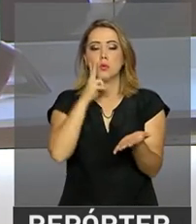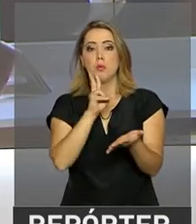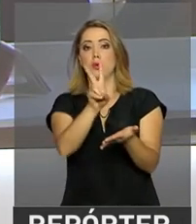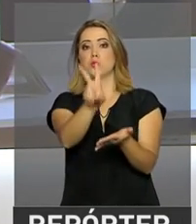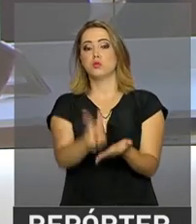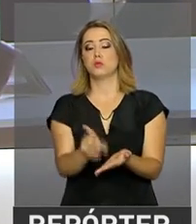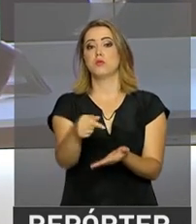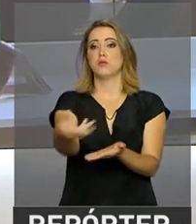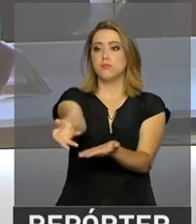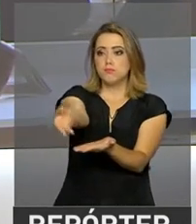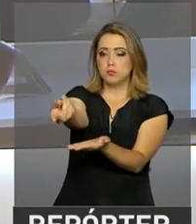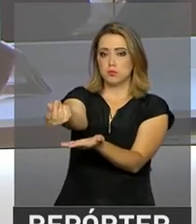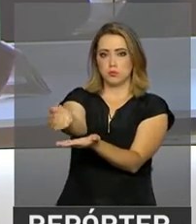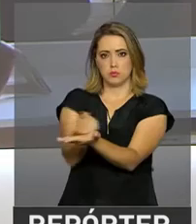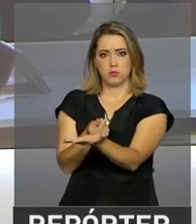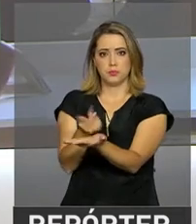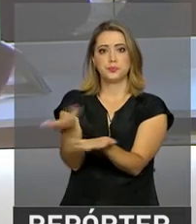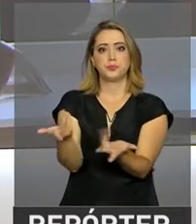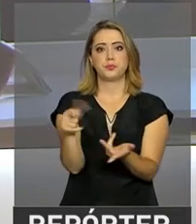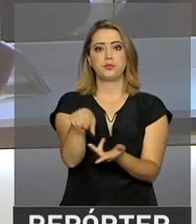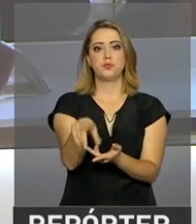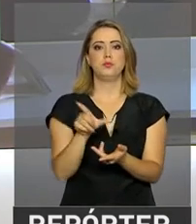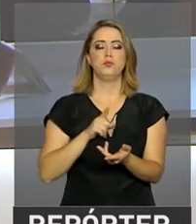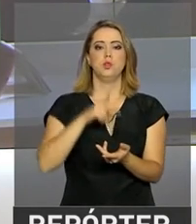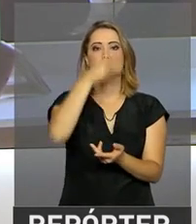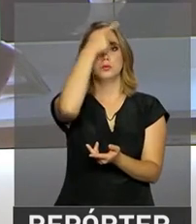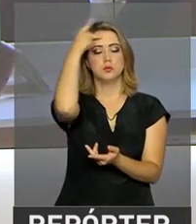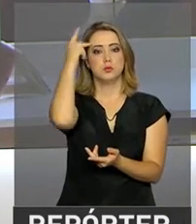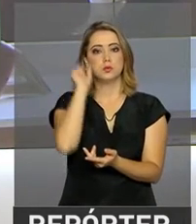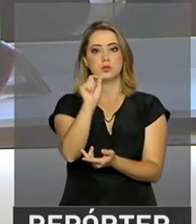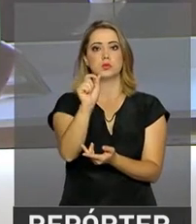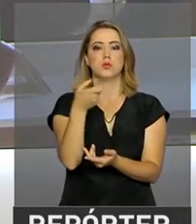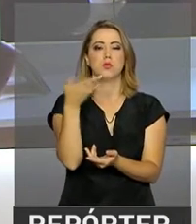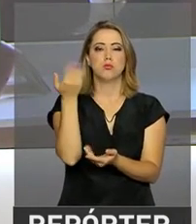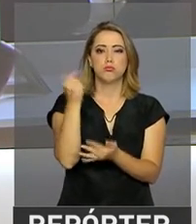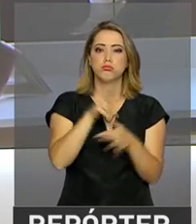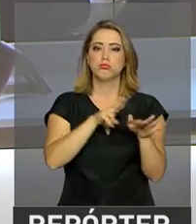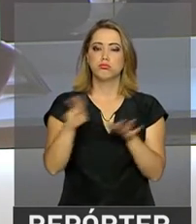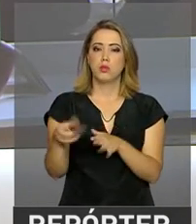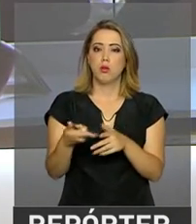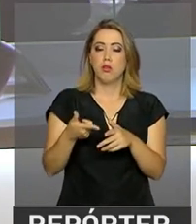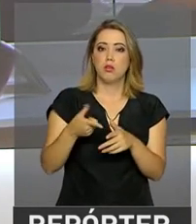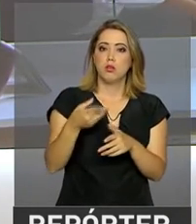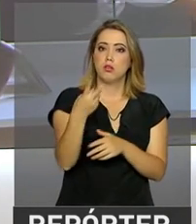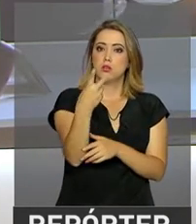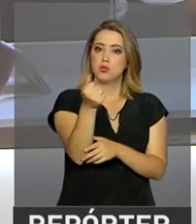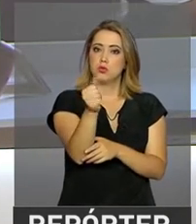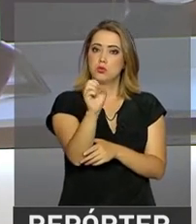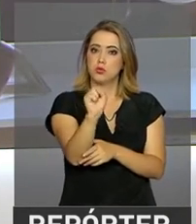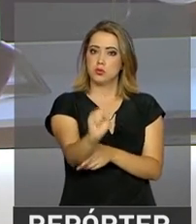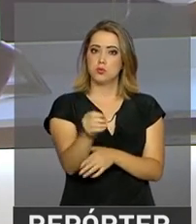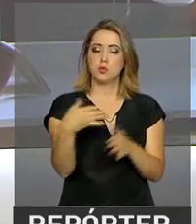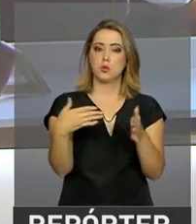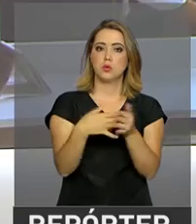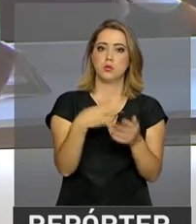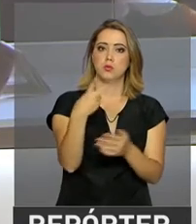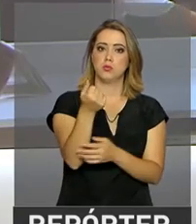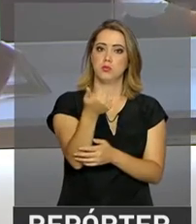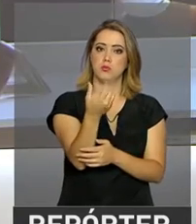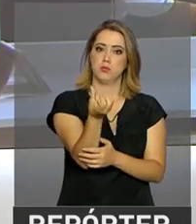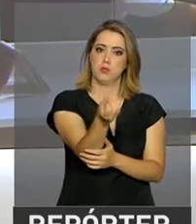de renda desta vez de exercícios referentes a 2008 de 2008 a 2016